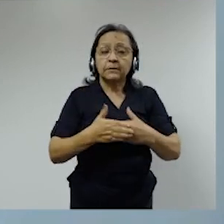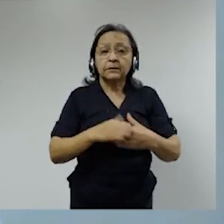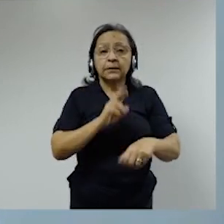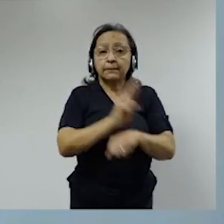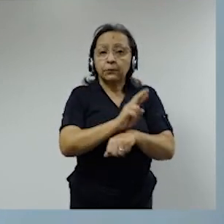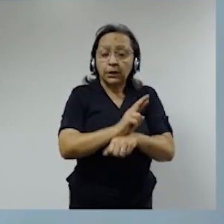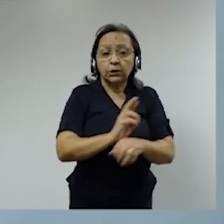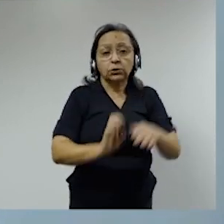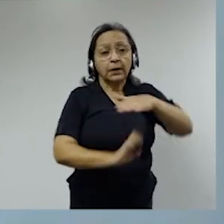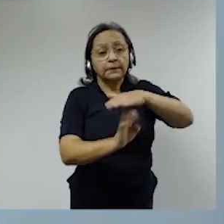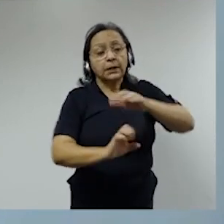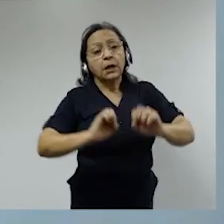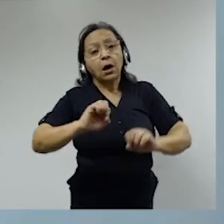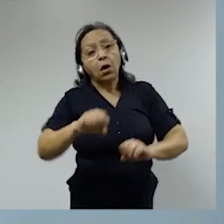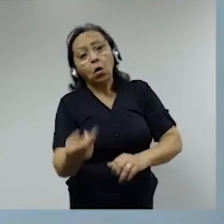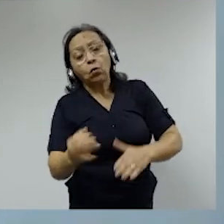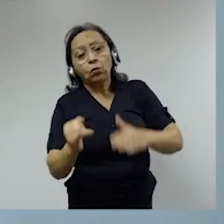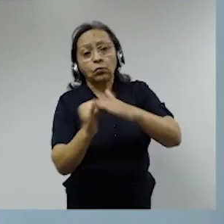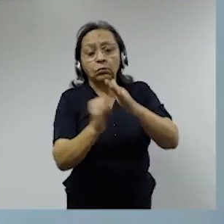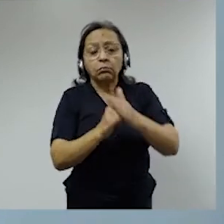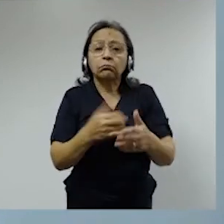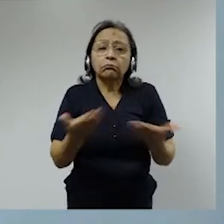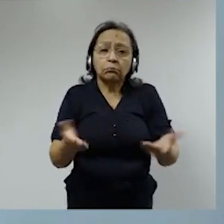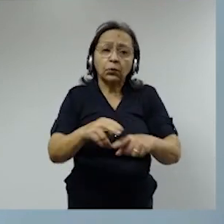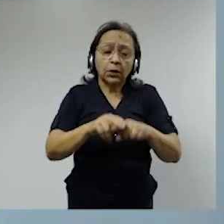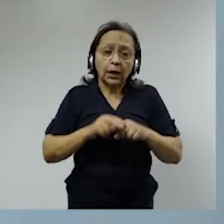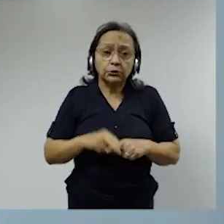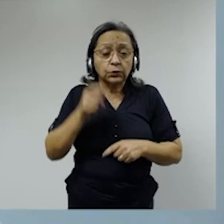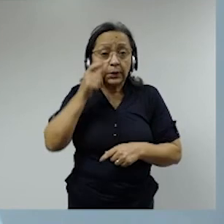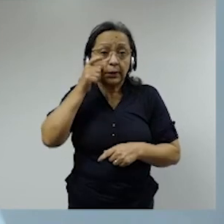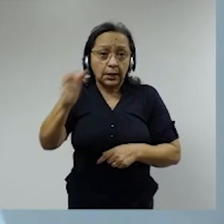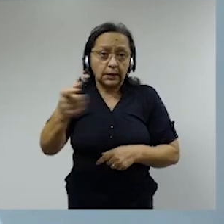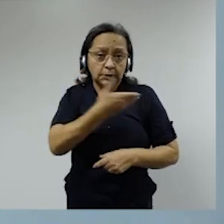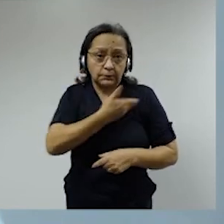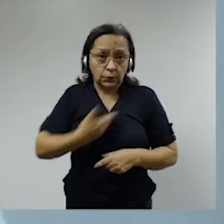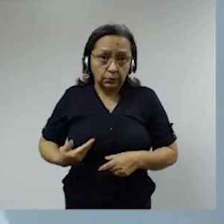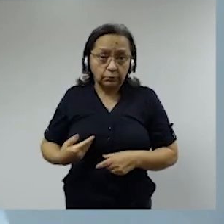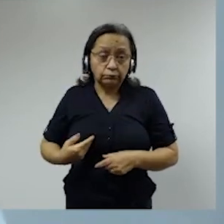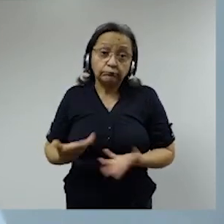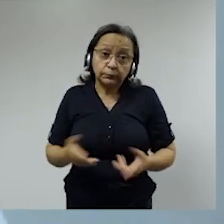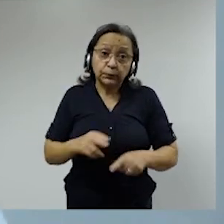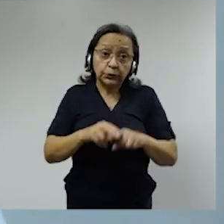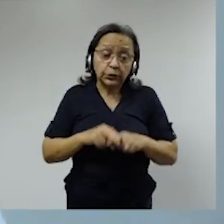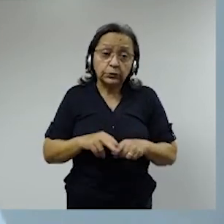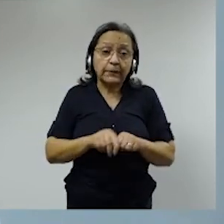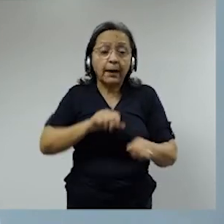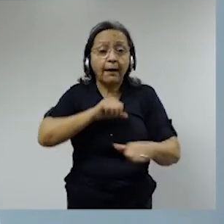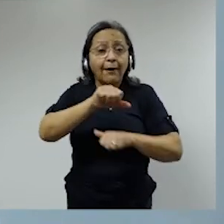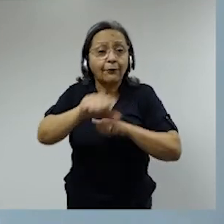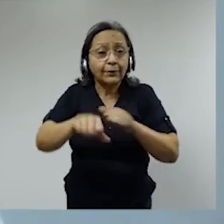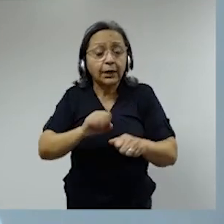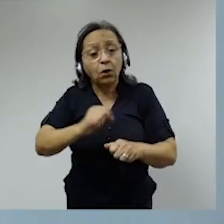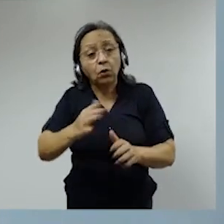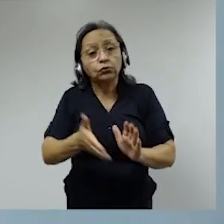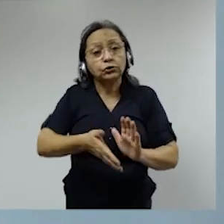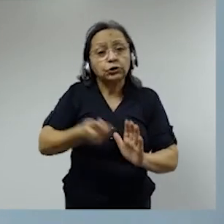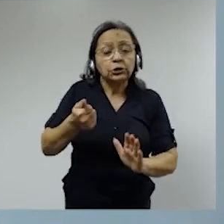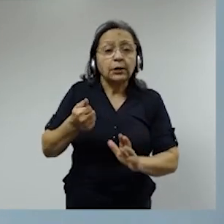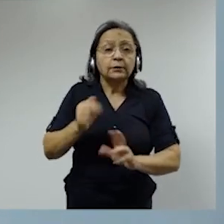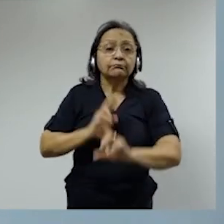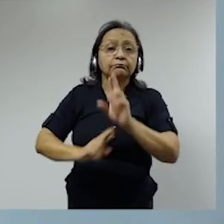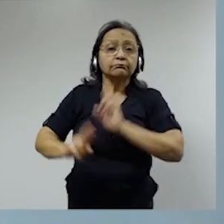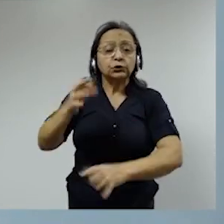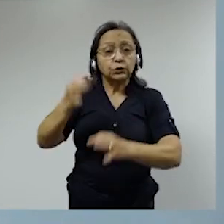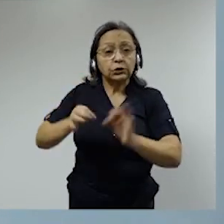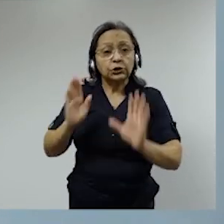de uma empresa ou estabelecimento em razão de um interesse público. E, com isso, altera ou extingue relações jurídicas privadas